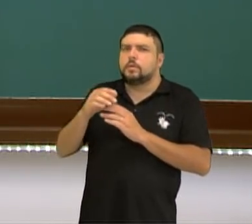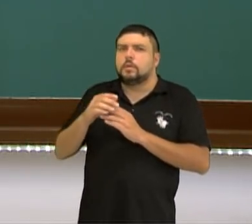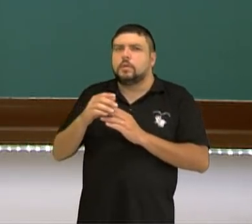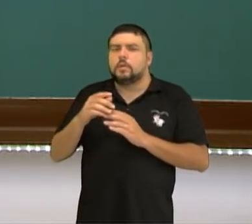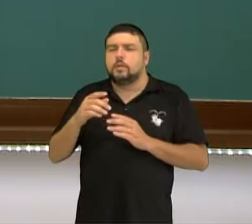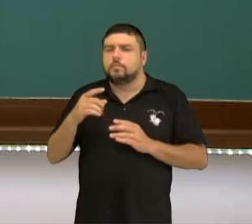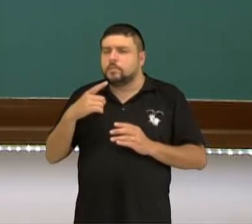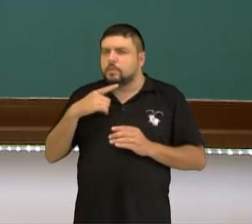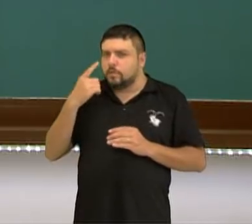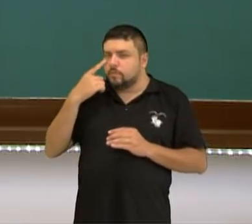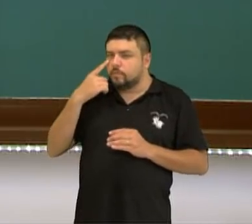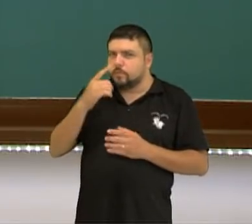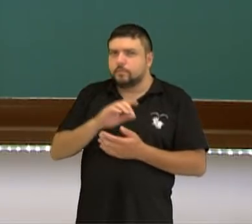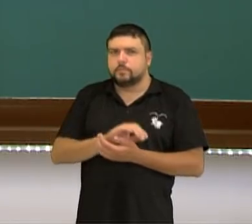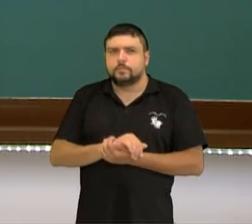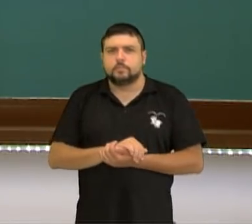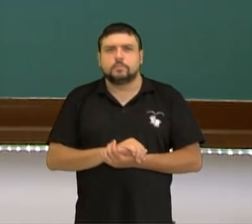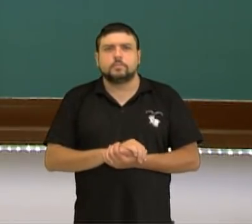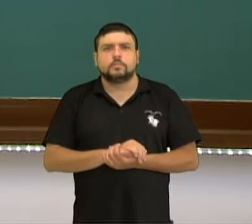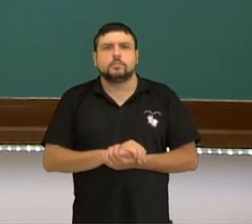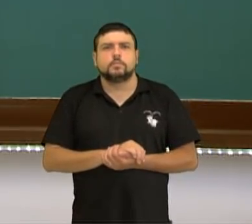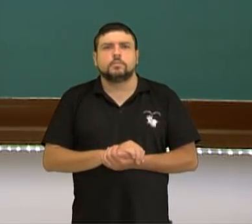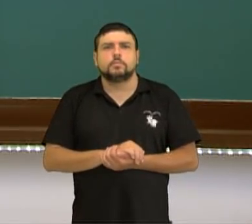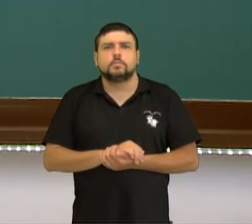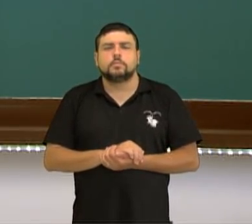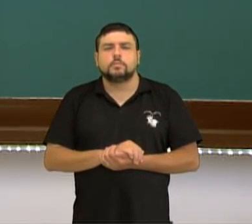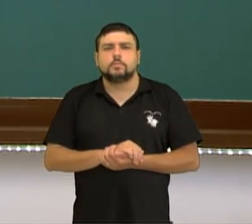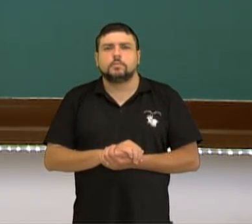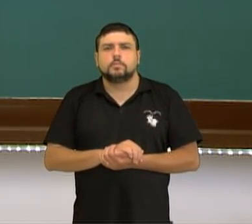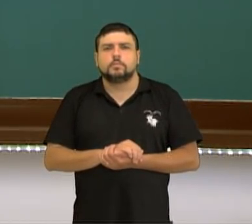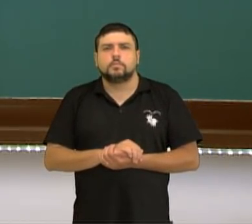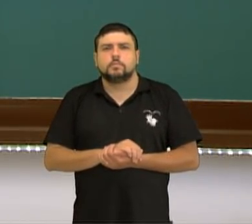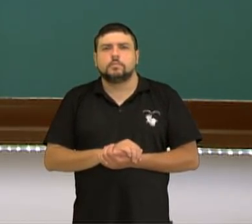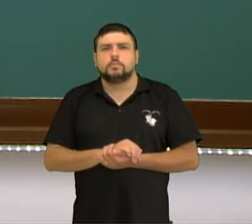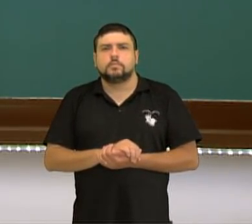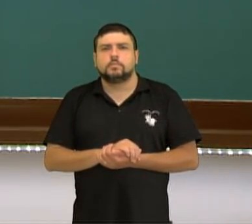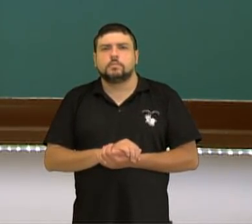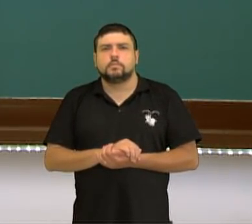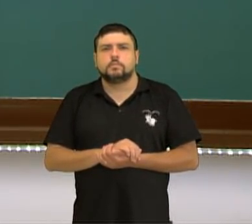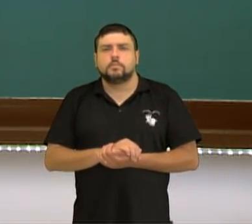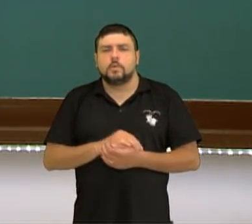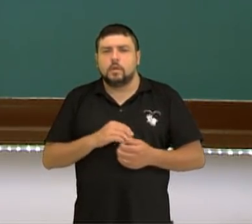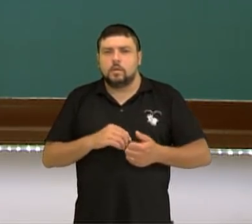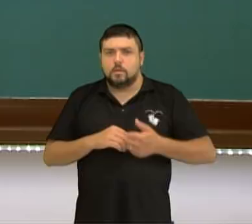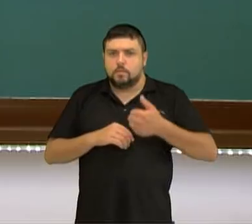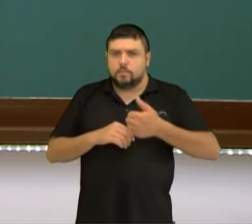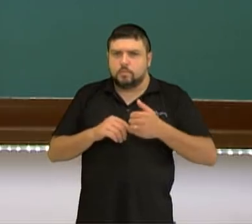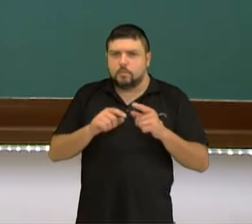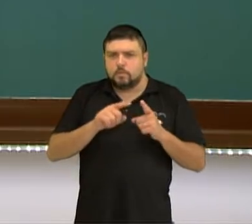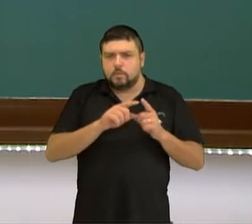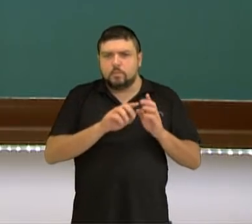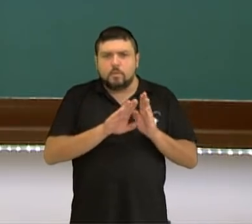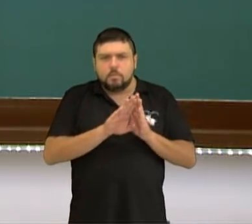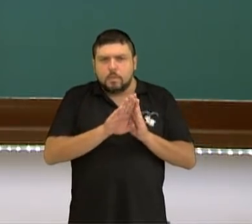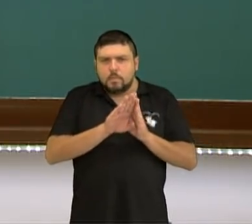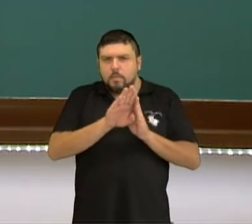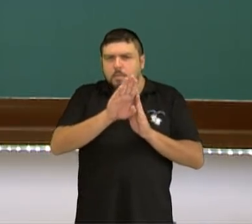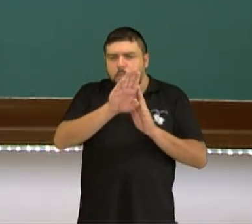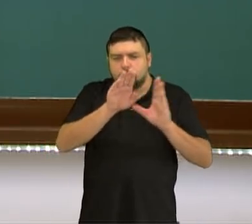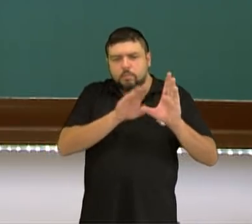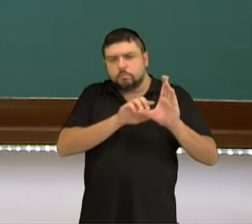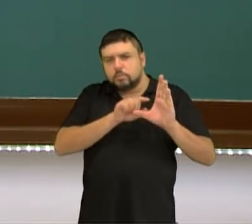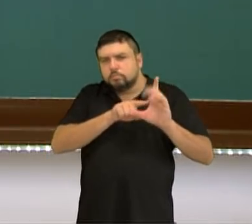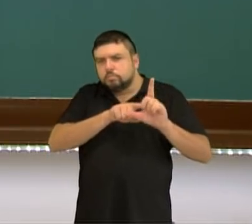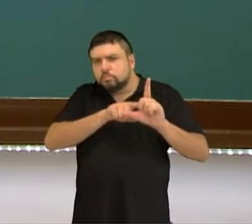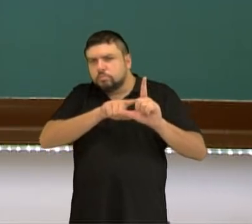que está aparecendo ali, tá bom? O primeiro intervalo onde mostra essa subida, essa situação de